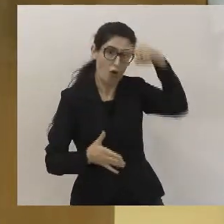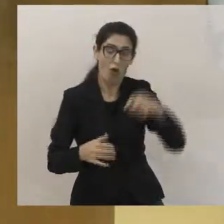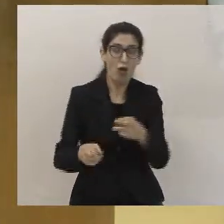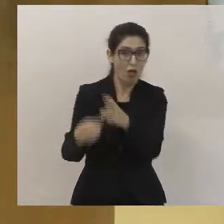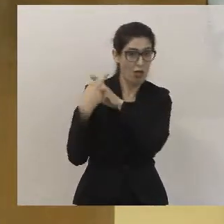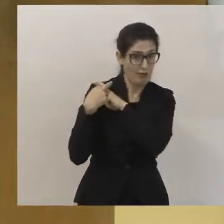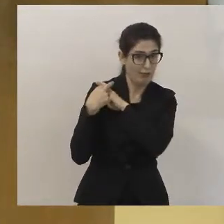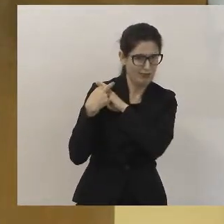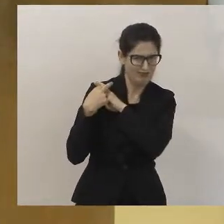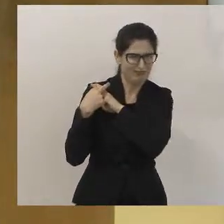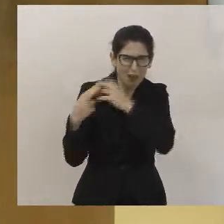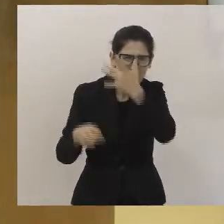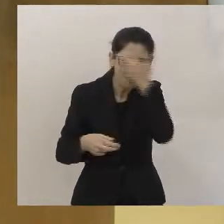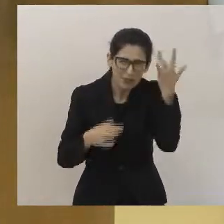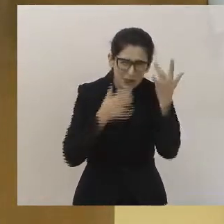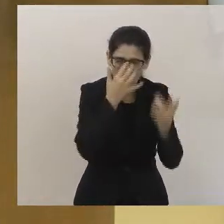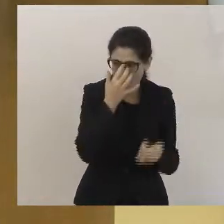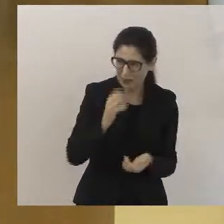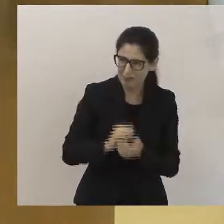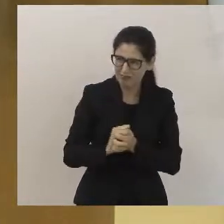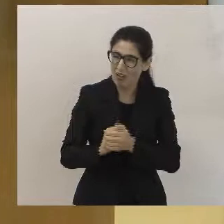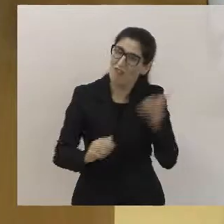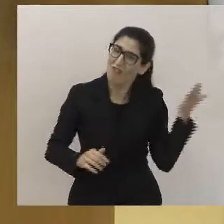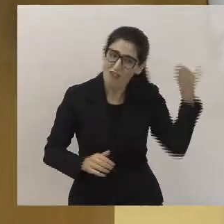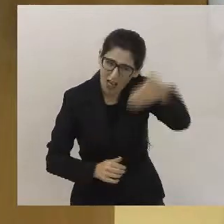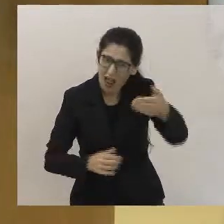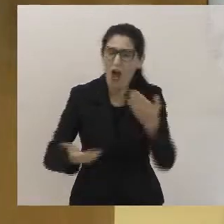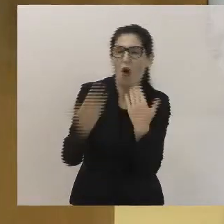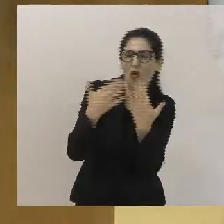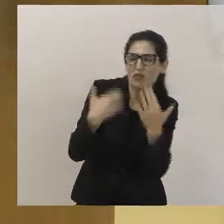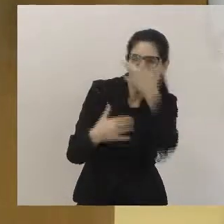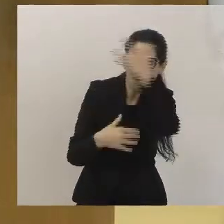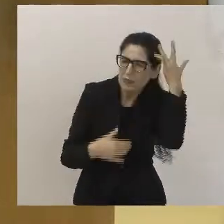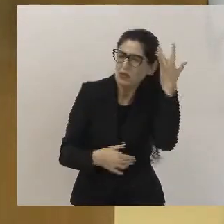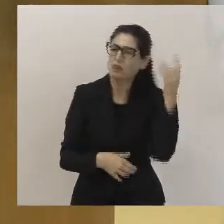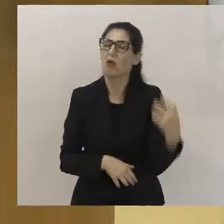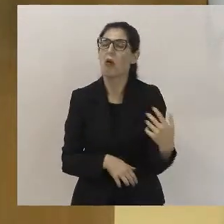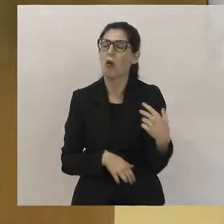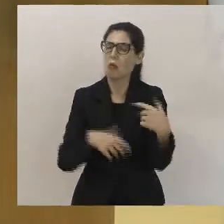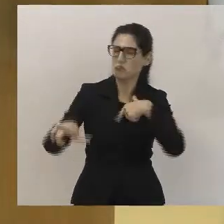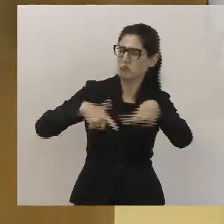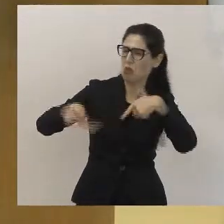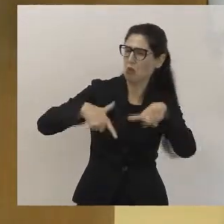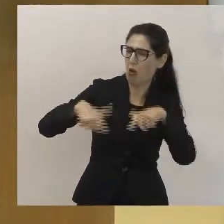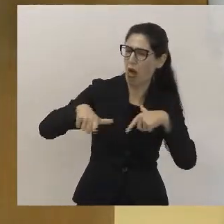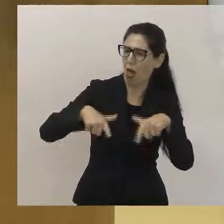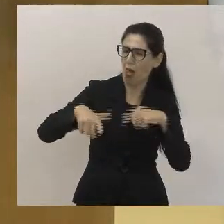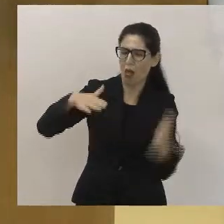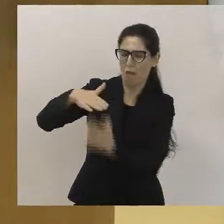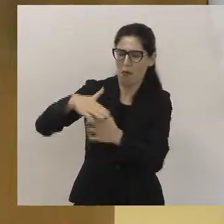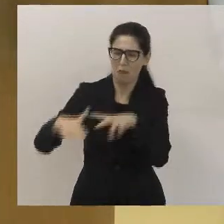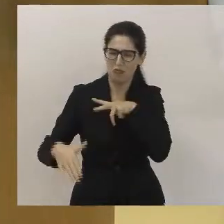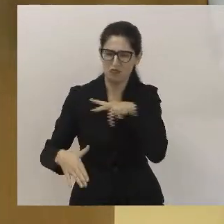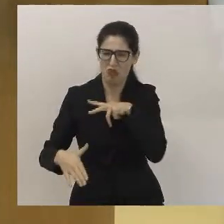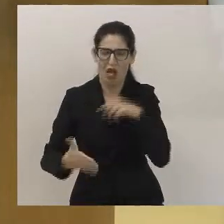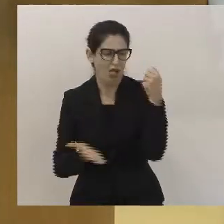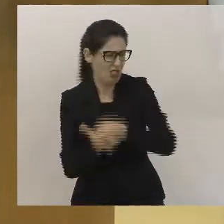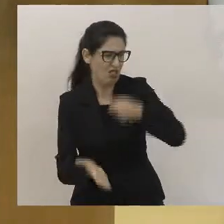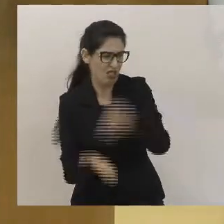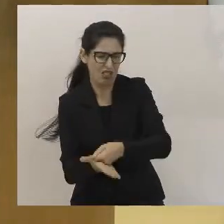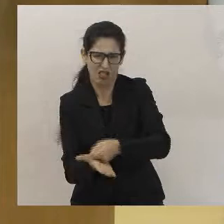vocês vão lá cobrar a terceirizada para melhorar o atendimento não vão